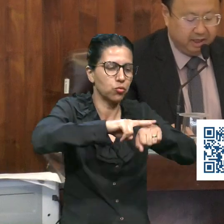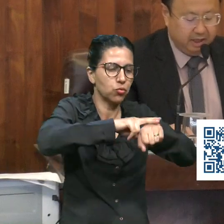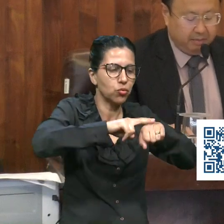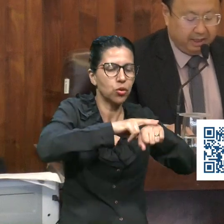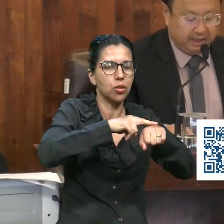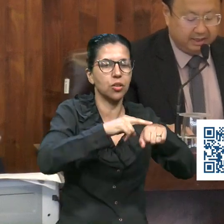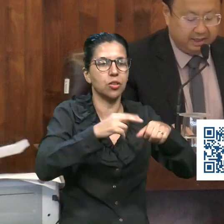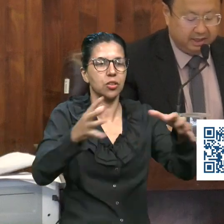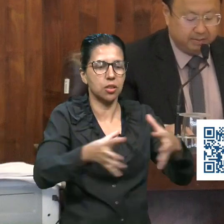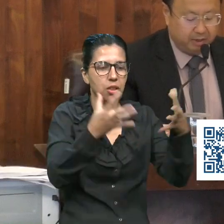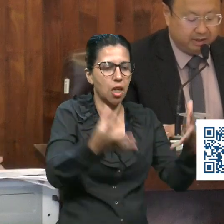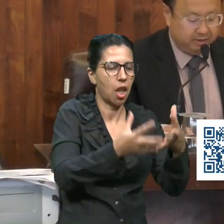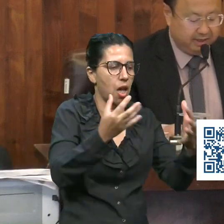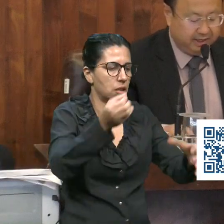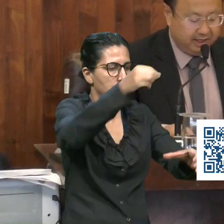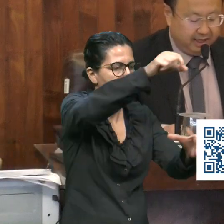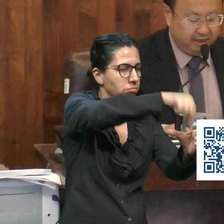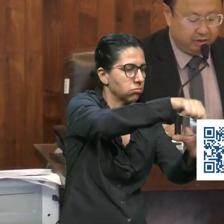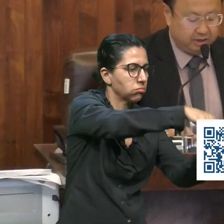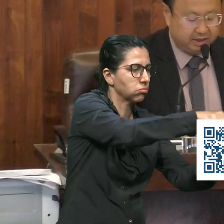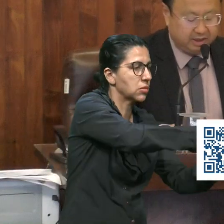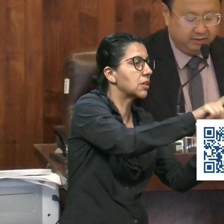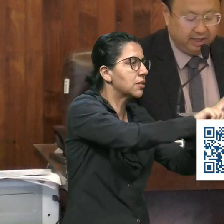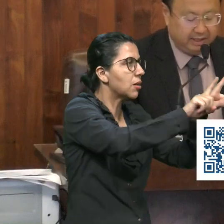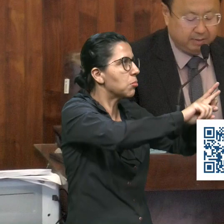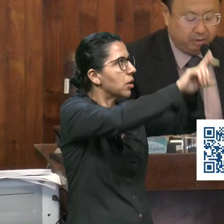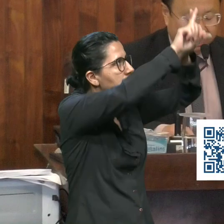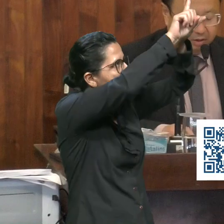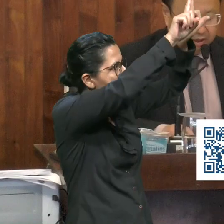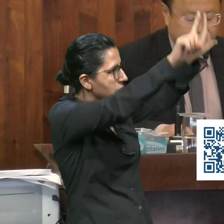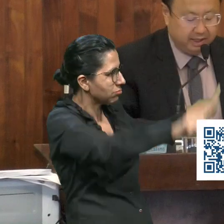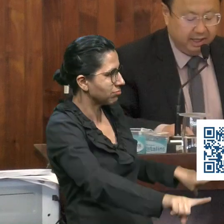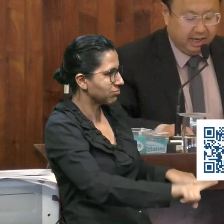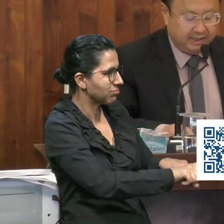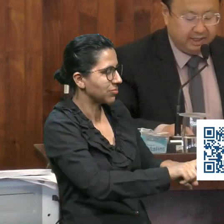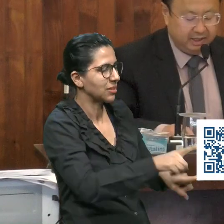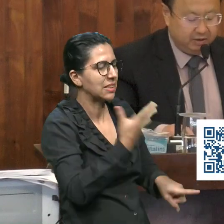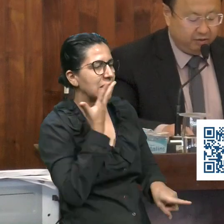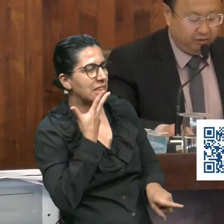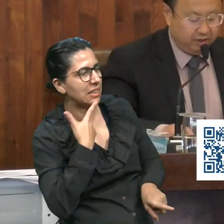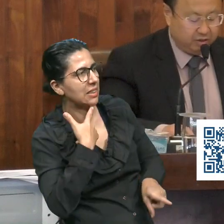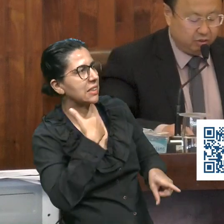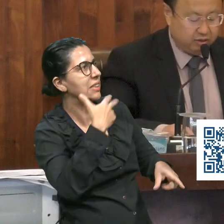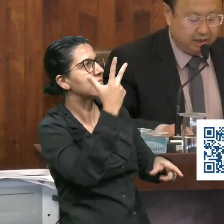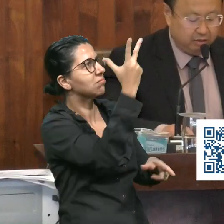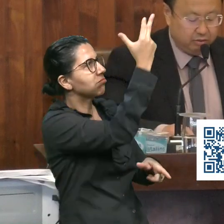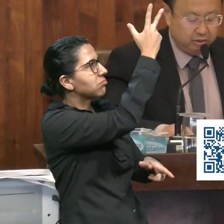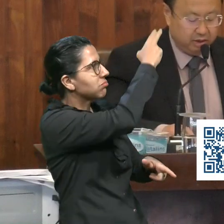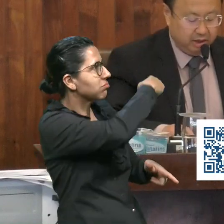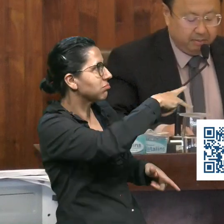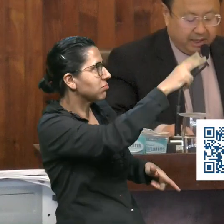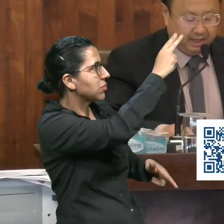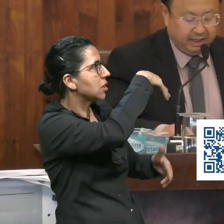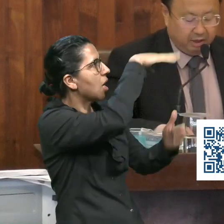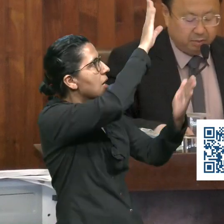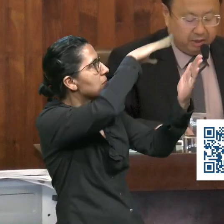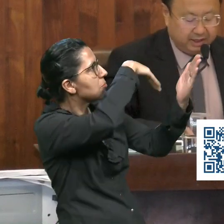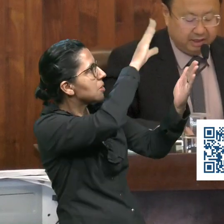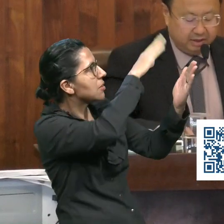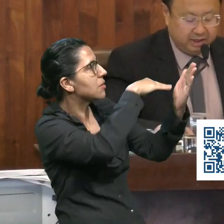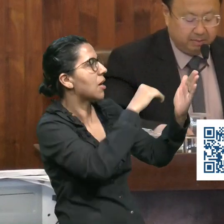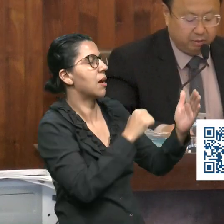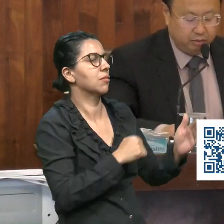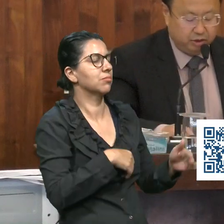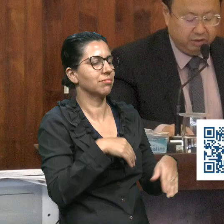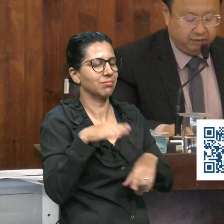paredes, para que as crianças possam desenhar, entre outras atividades exploratórias a serem desenvolvidas com os alunos. Para que tal